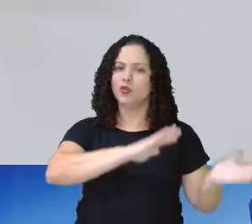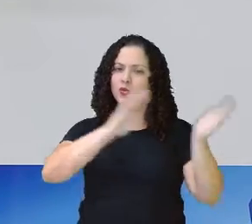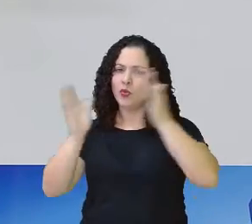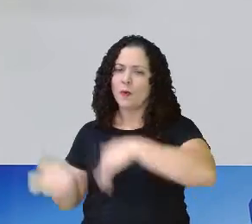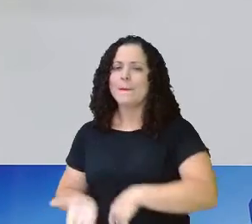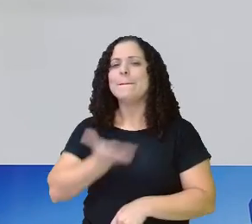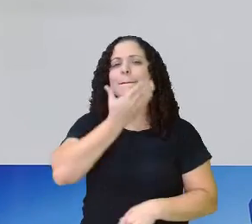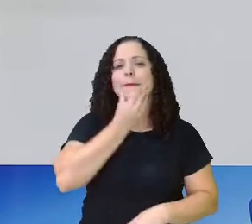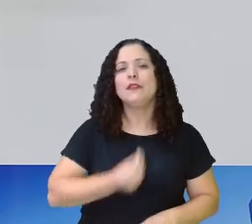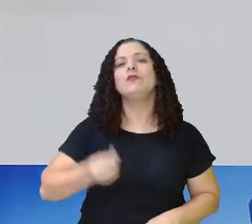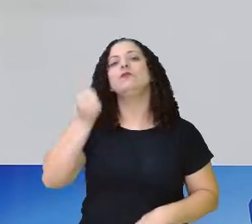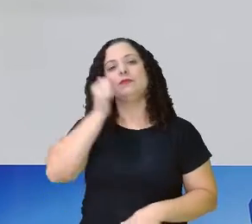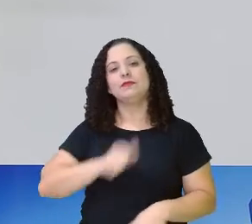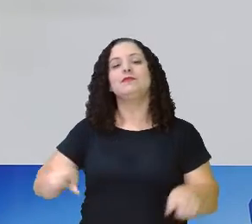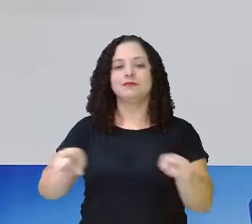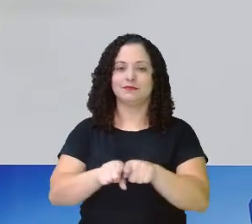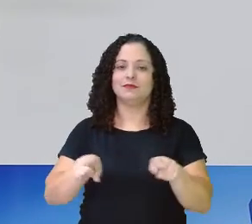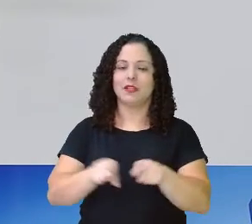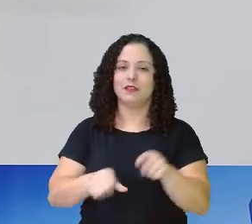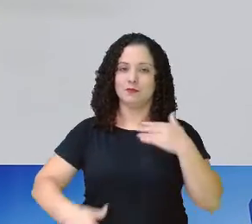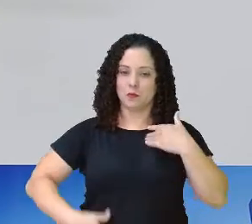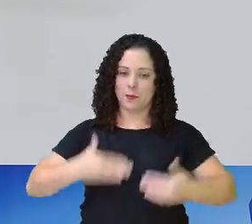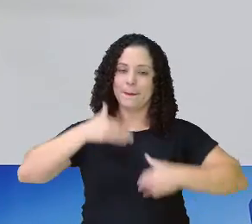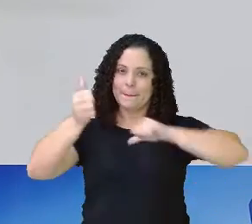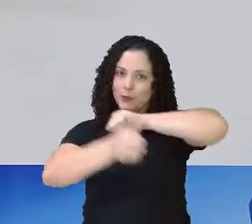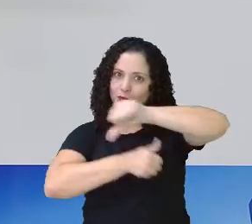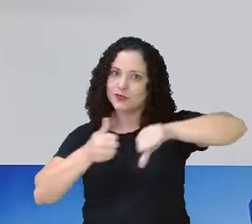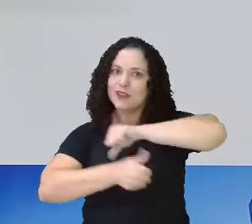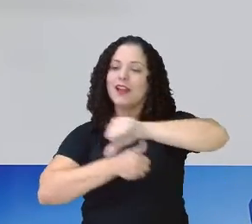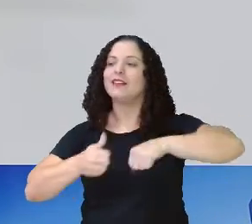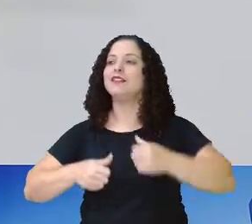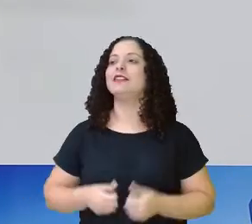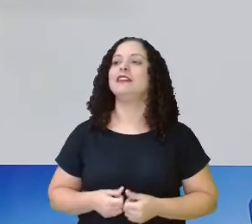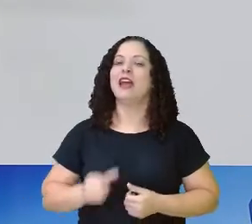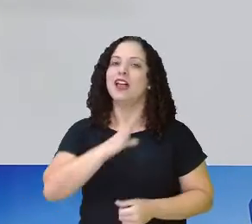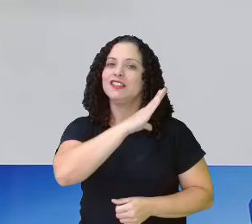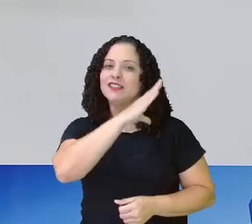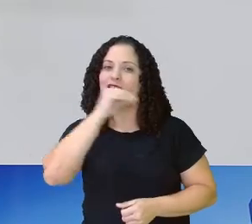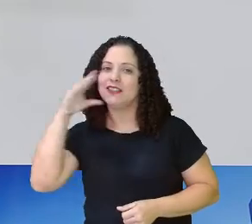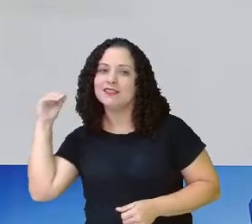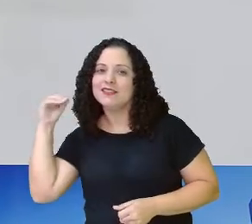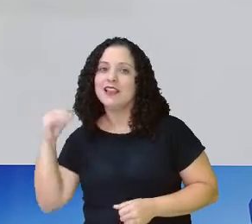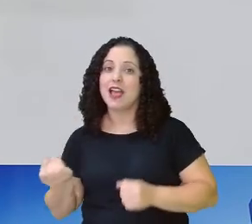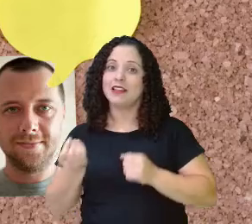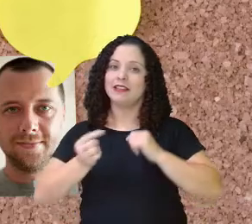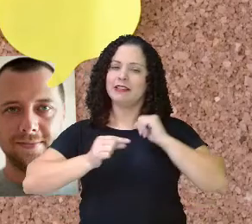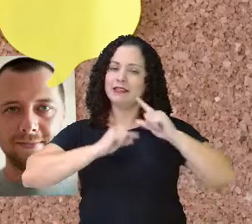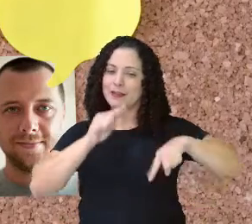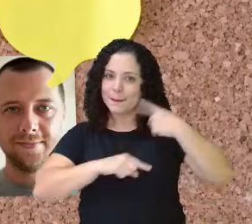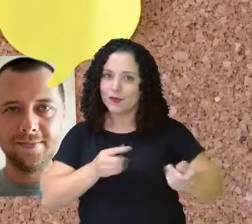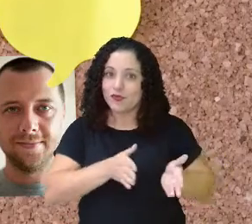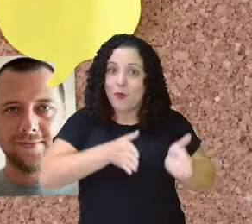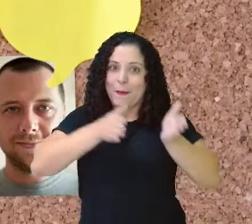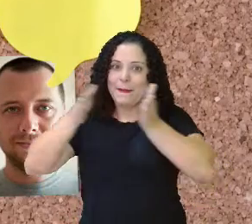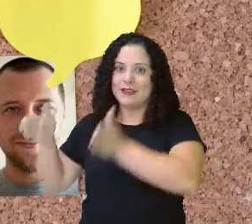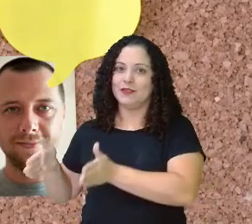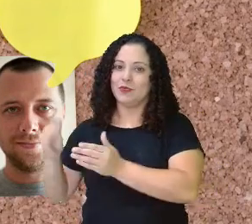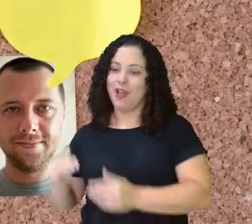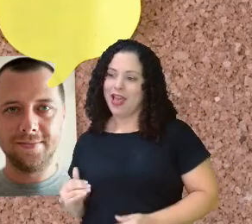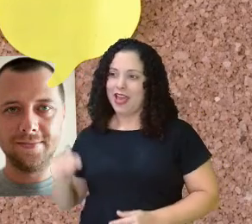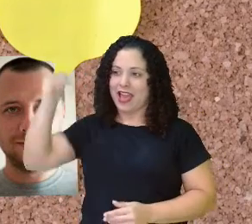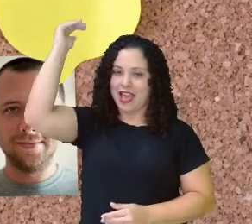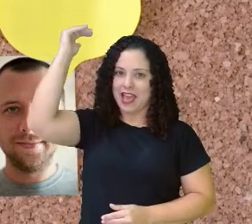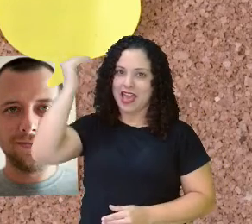meninos quanto das meninas, tá? E aí, passando a adolescência, chegamos na vida adulta. Essa fase ela já dura um pouco